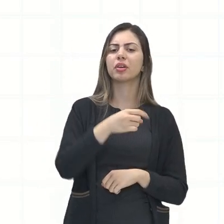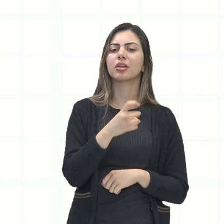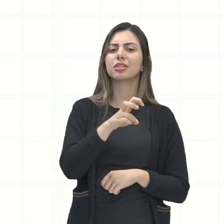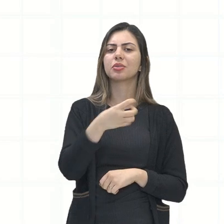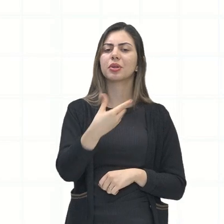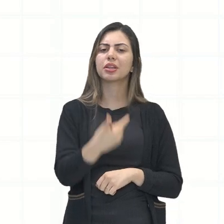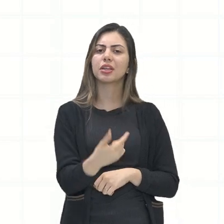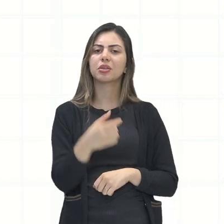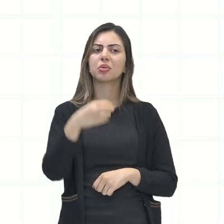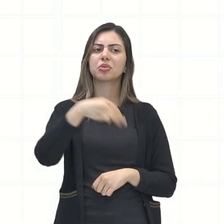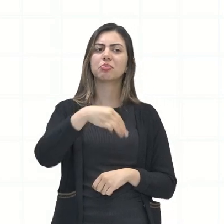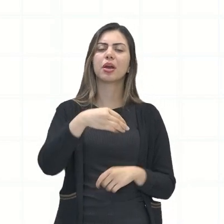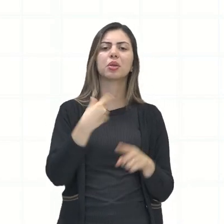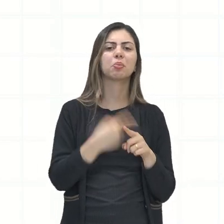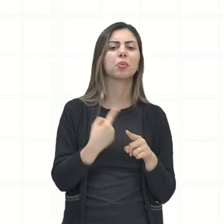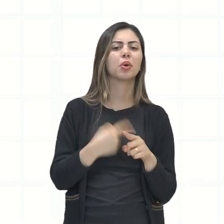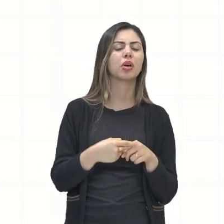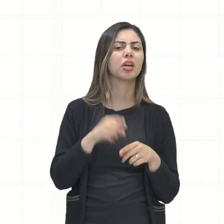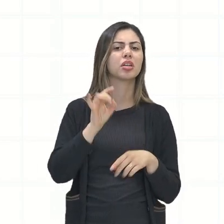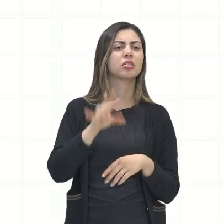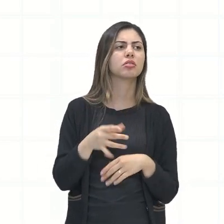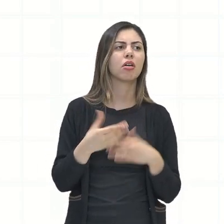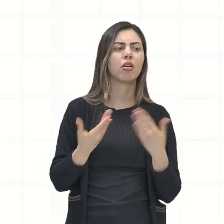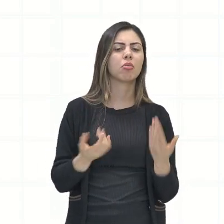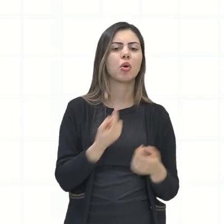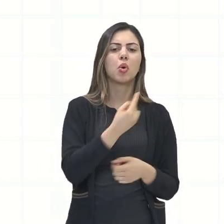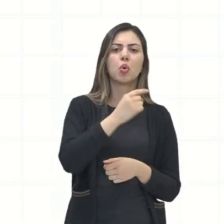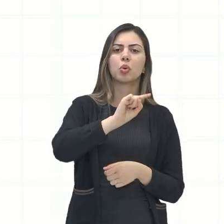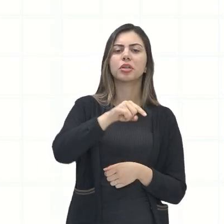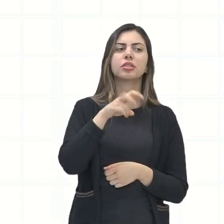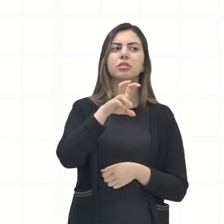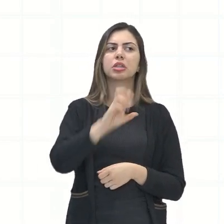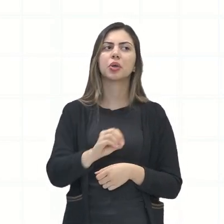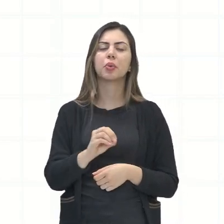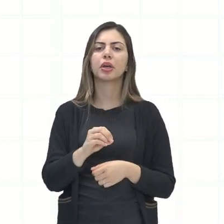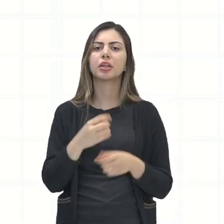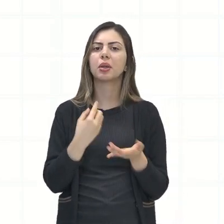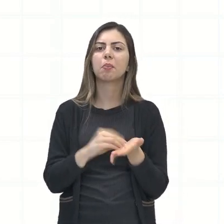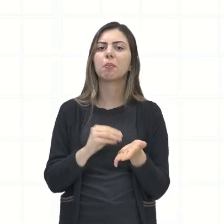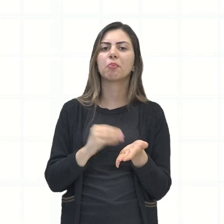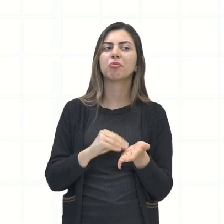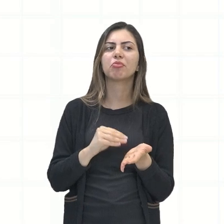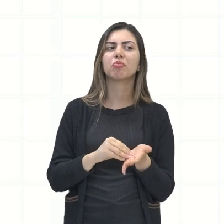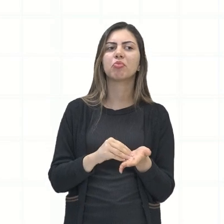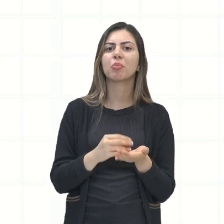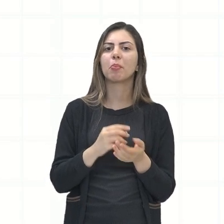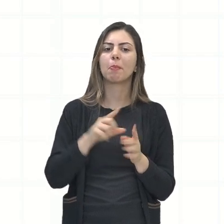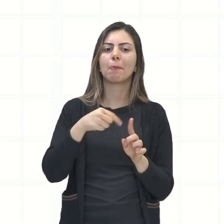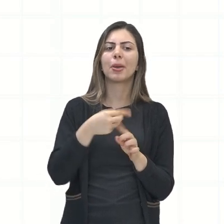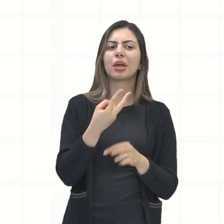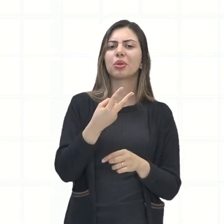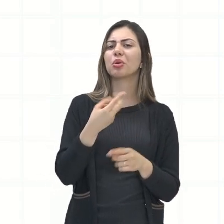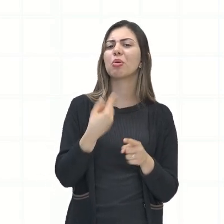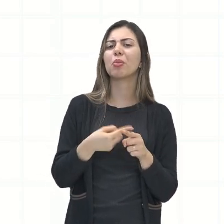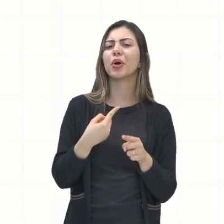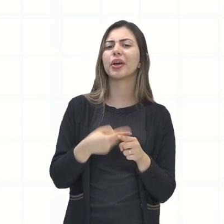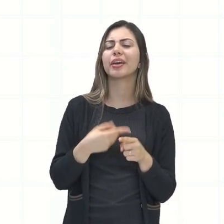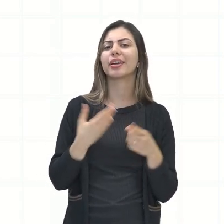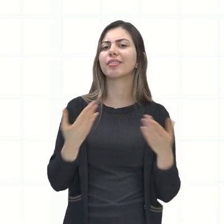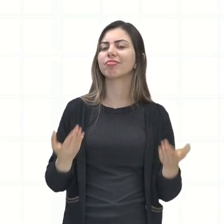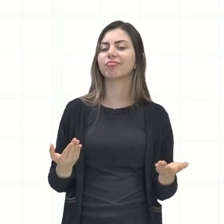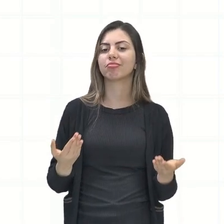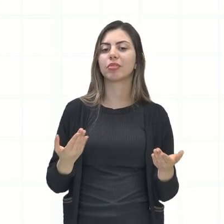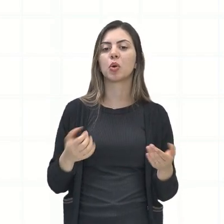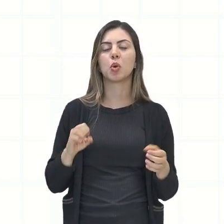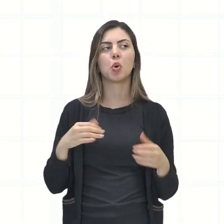1,52 metros? Por que não colocou pelo menos 1,50 m, né? Cravado assim, ou então 1 metro, ou